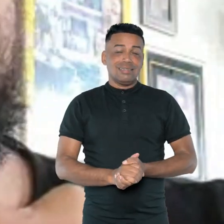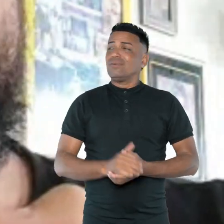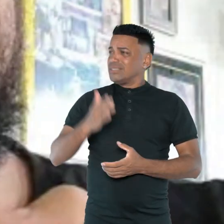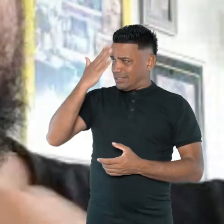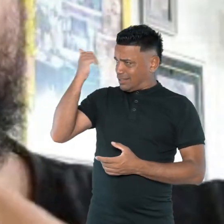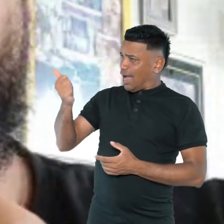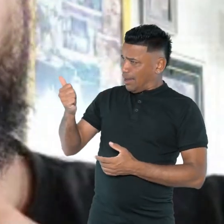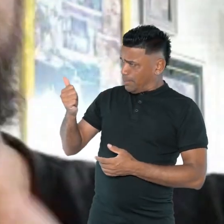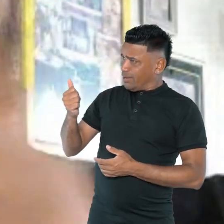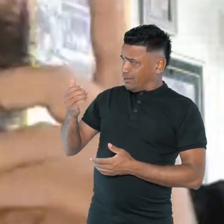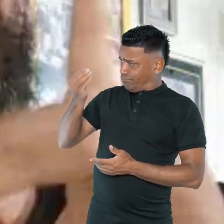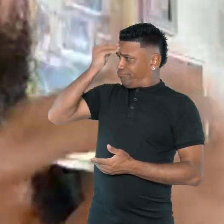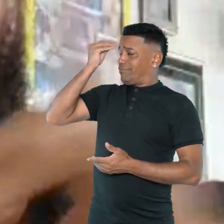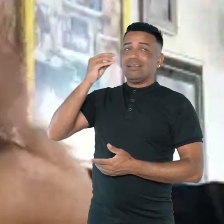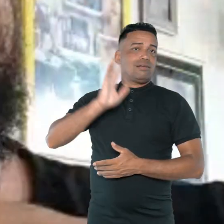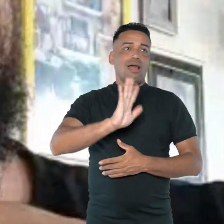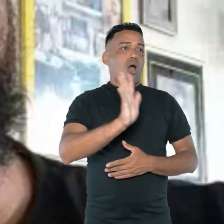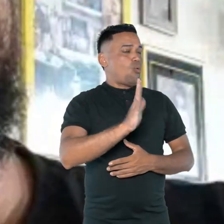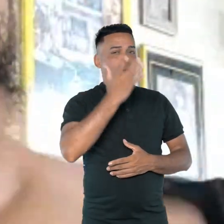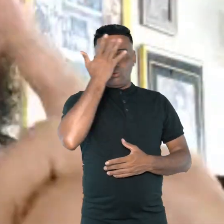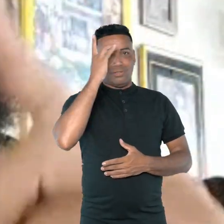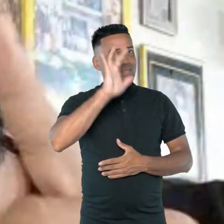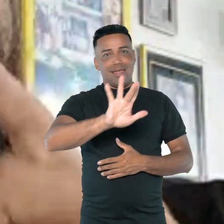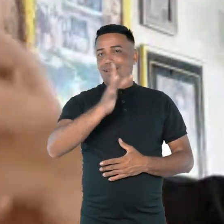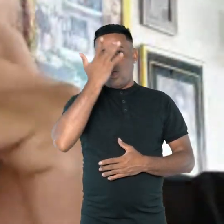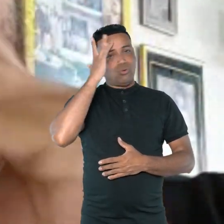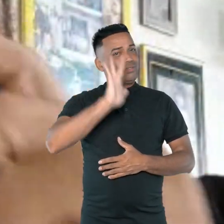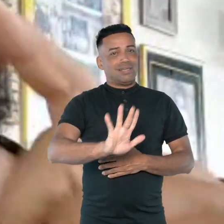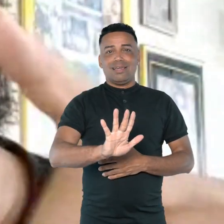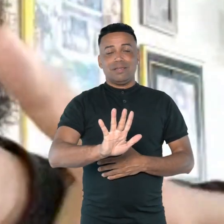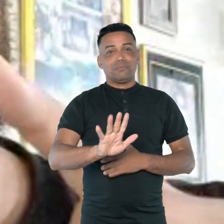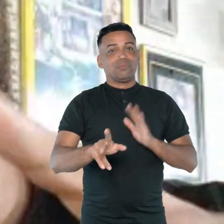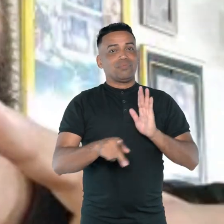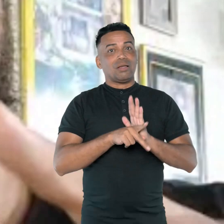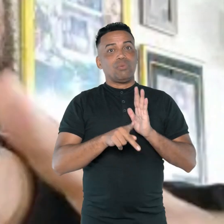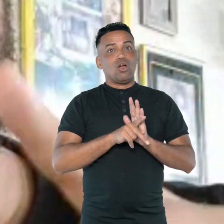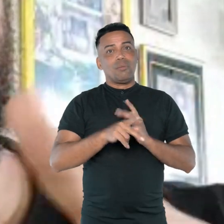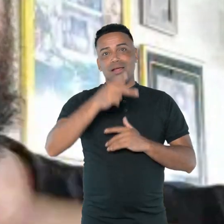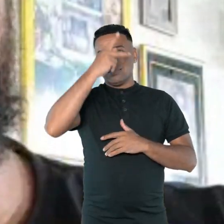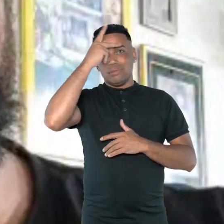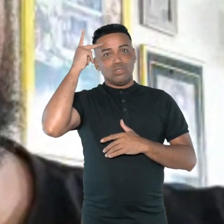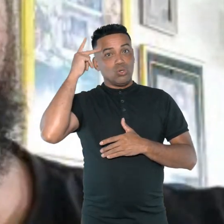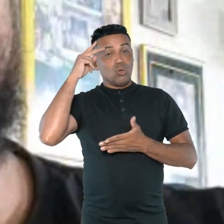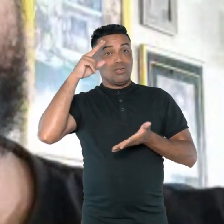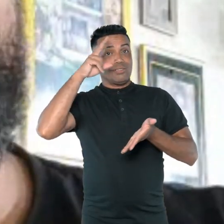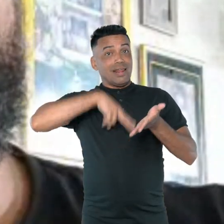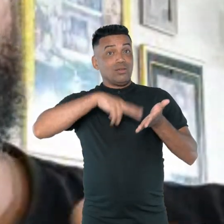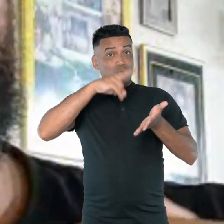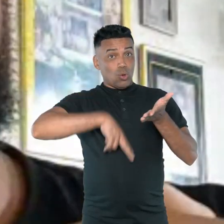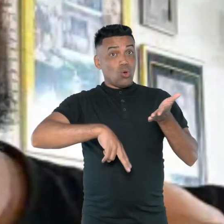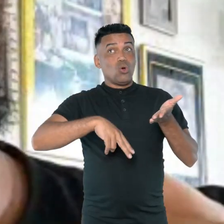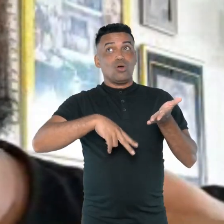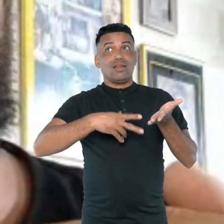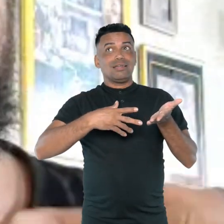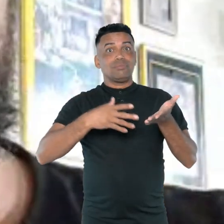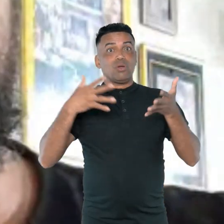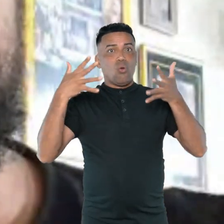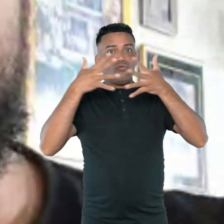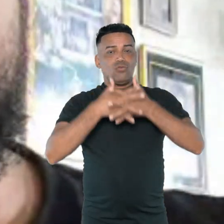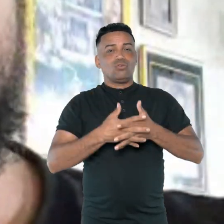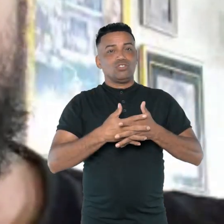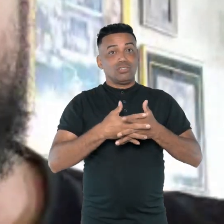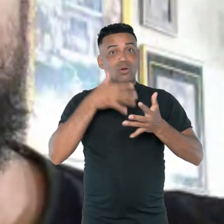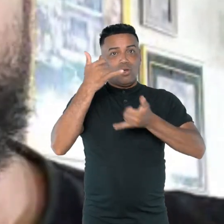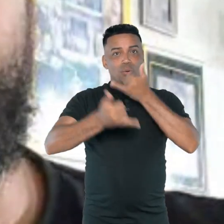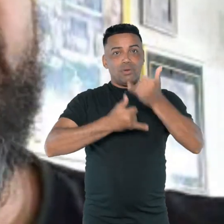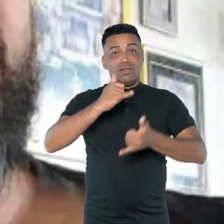cor? falando do João Lima, não sei de cor. Inclusive, os meus leitores me confundem mais, porque eu brinco com